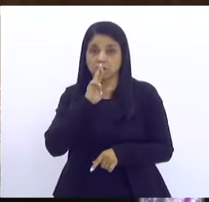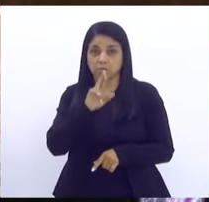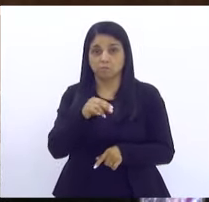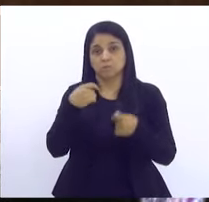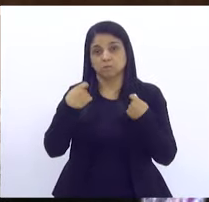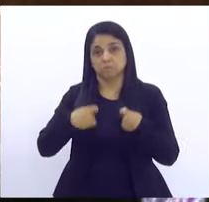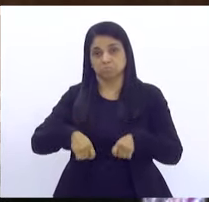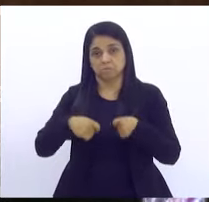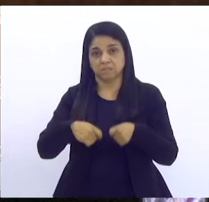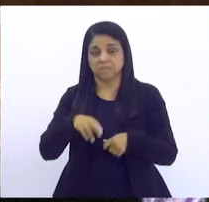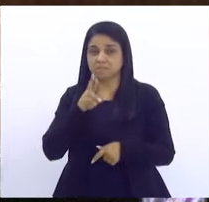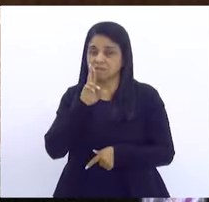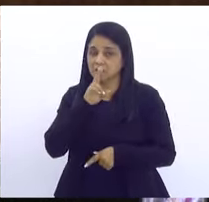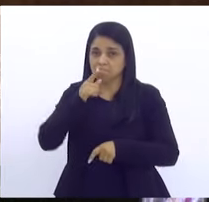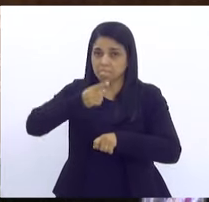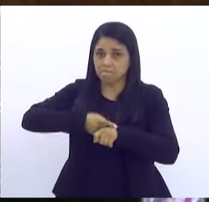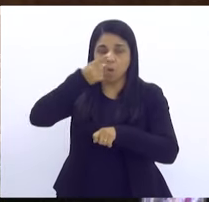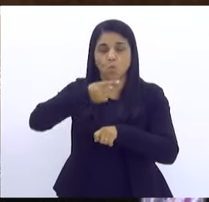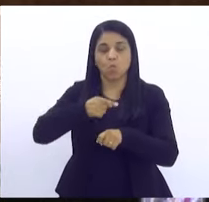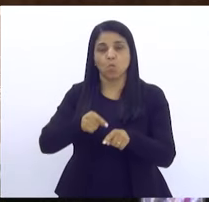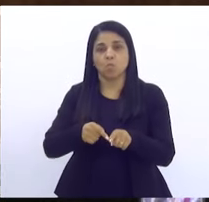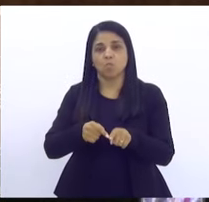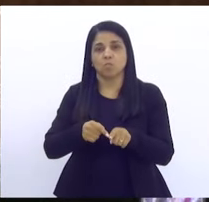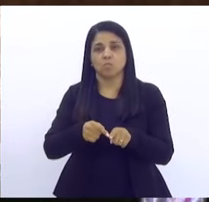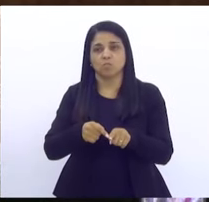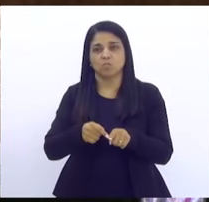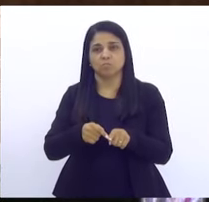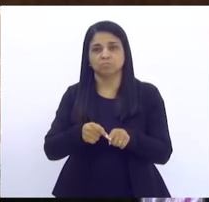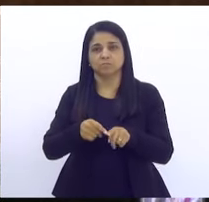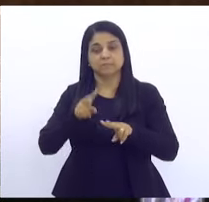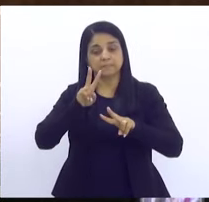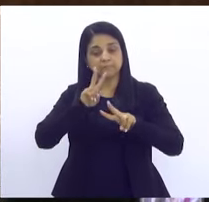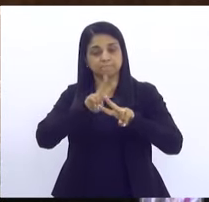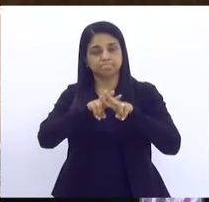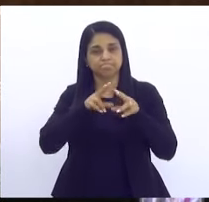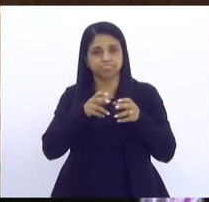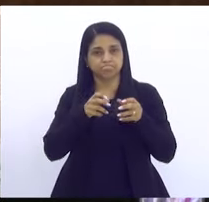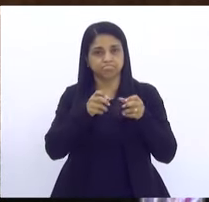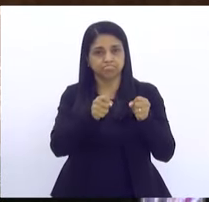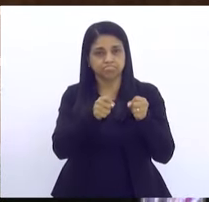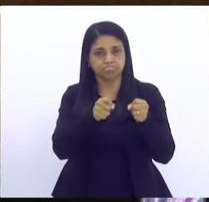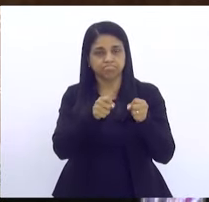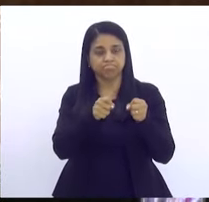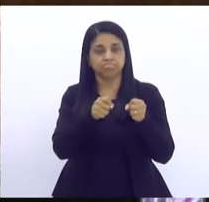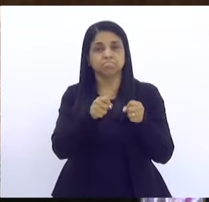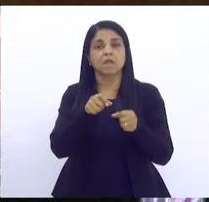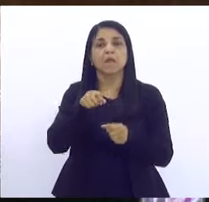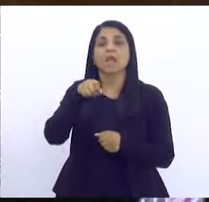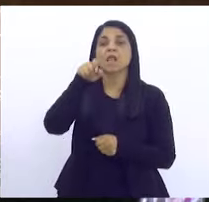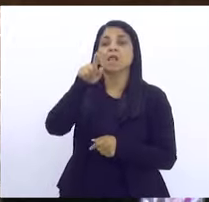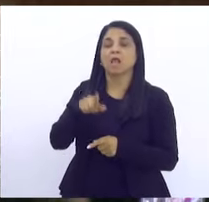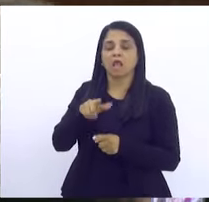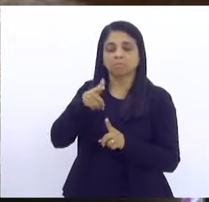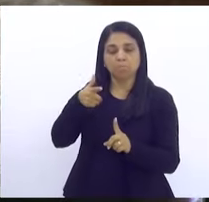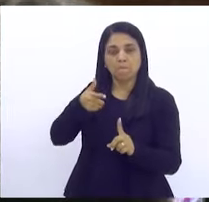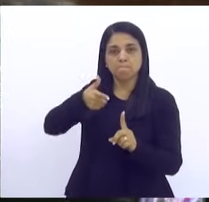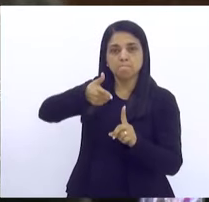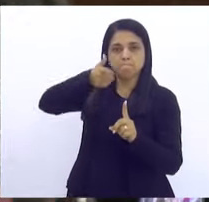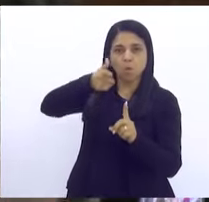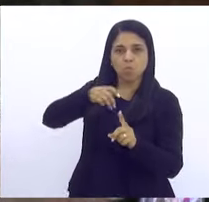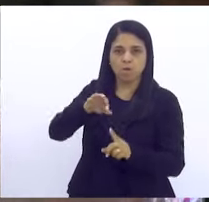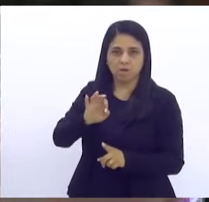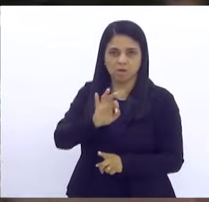resposta imediata e ver na prisão aqueles que executaram o